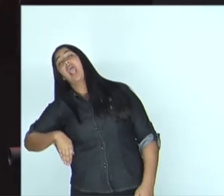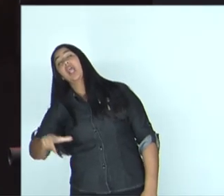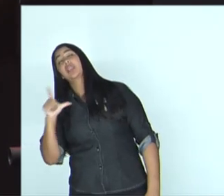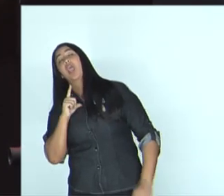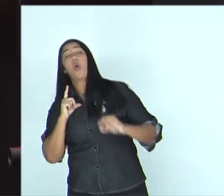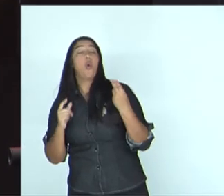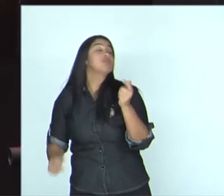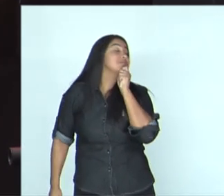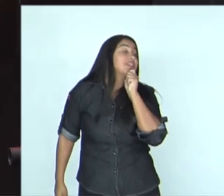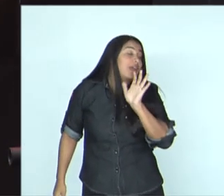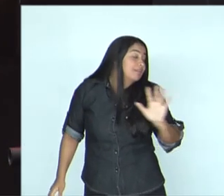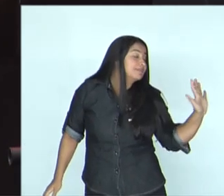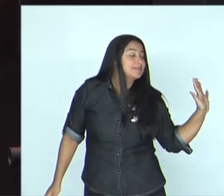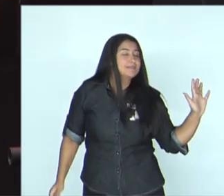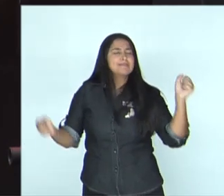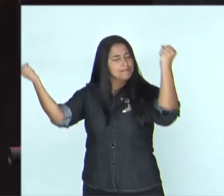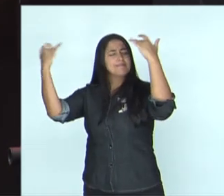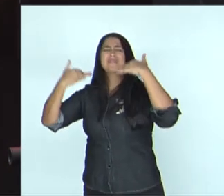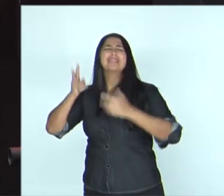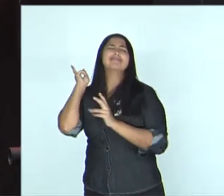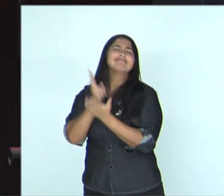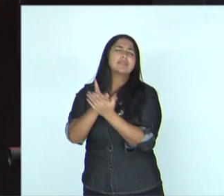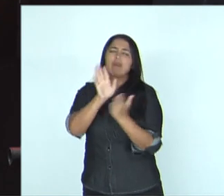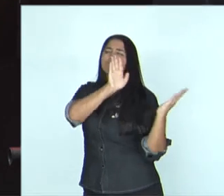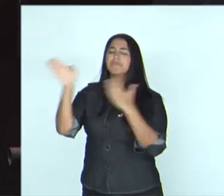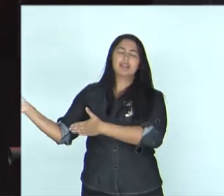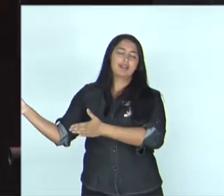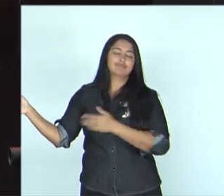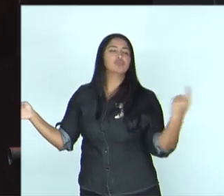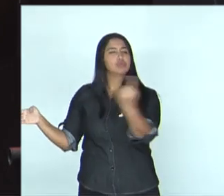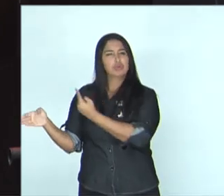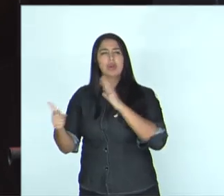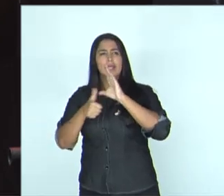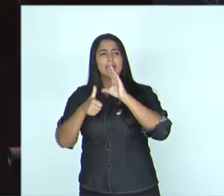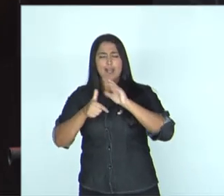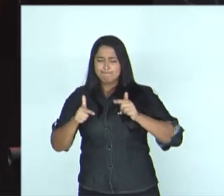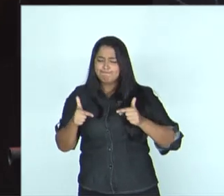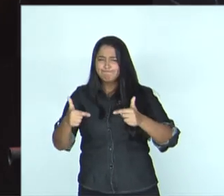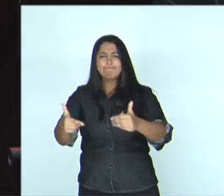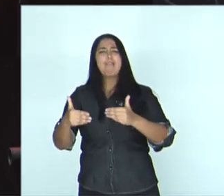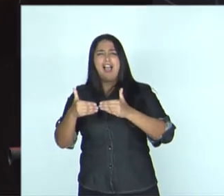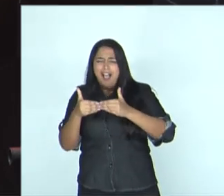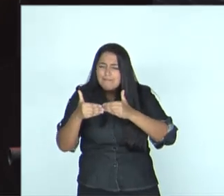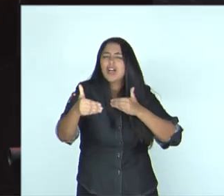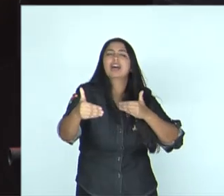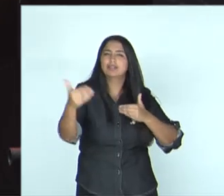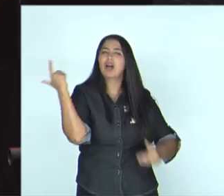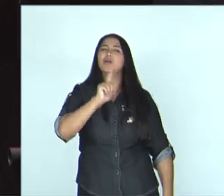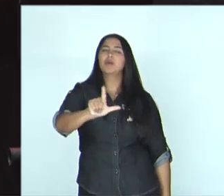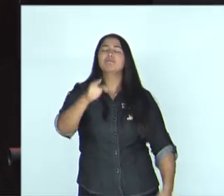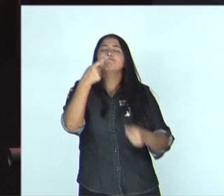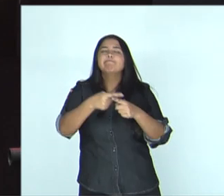da escassez. E é por isso que a nossa igreja tem avançado, porque nossa igreja tem demonstrado a